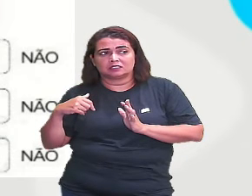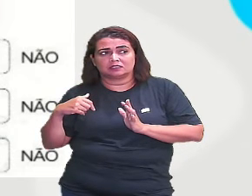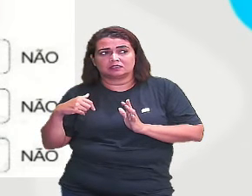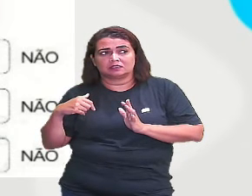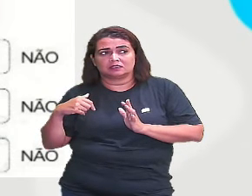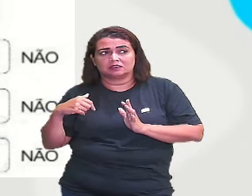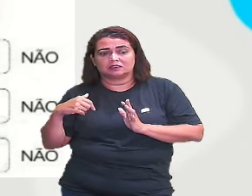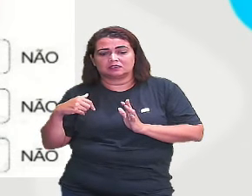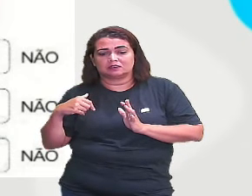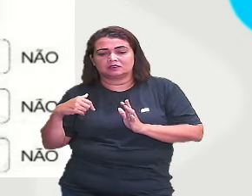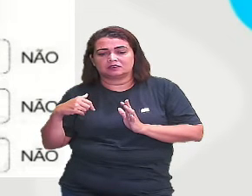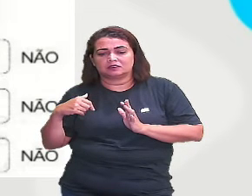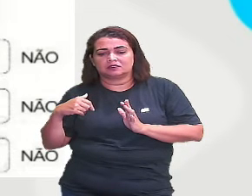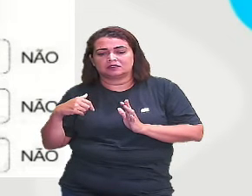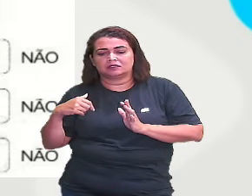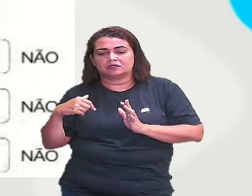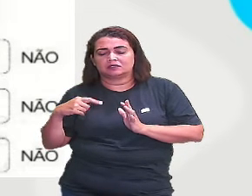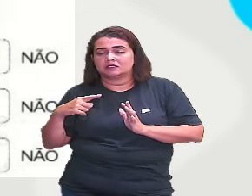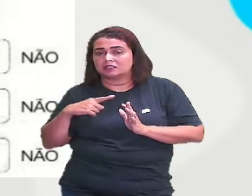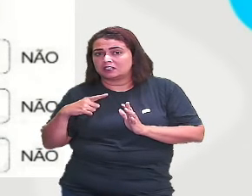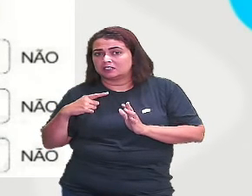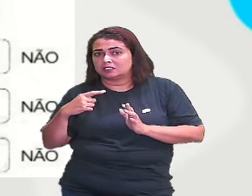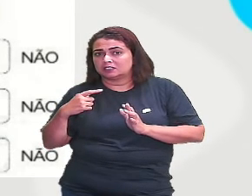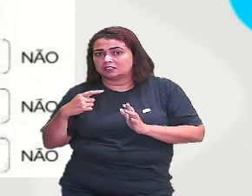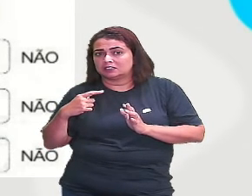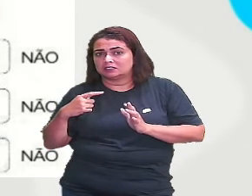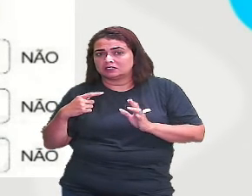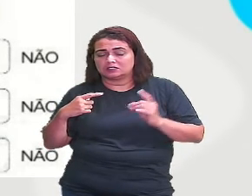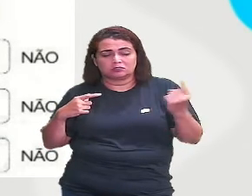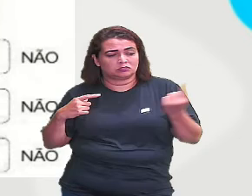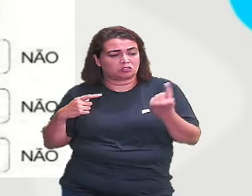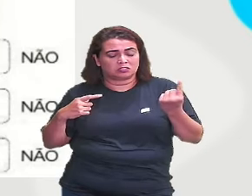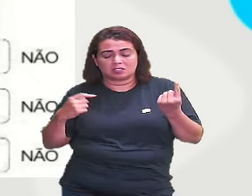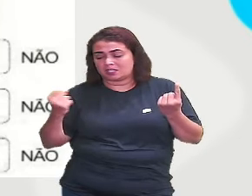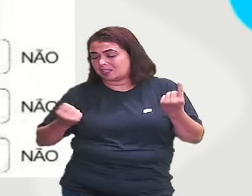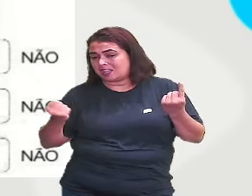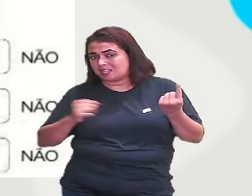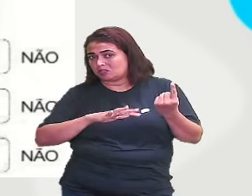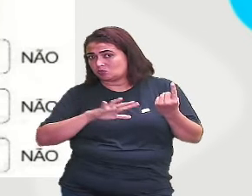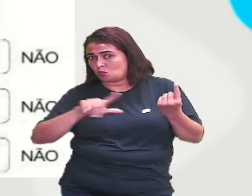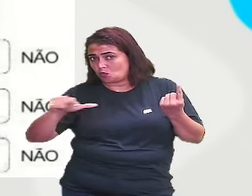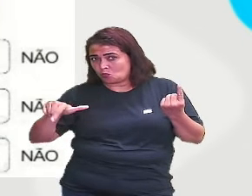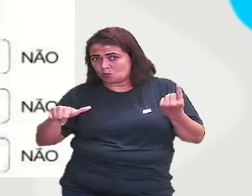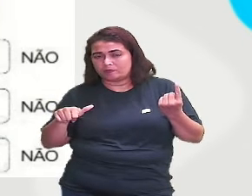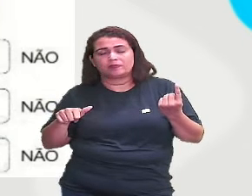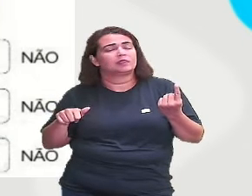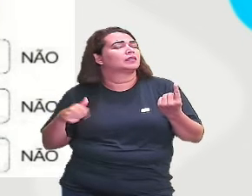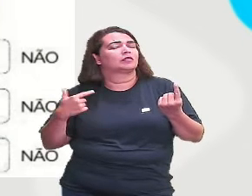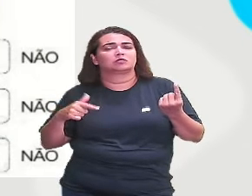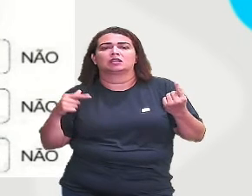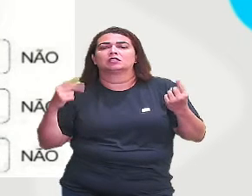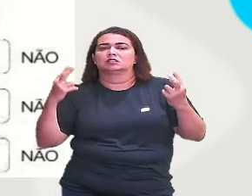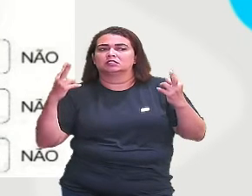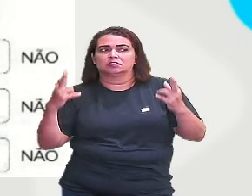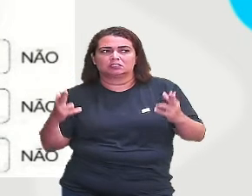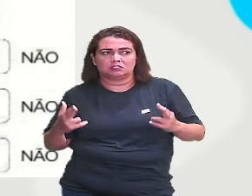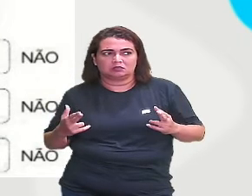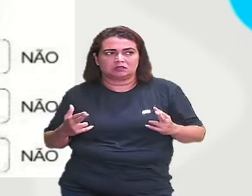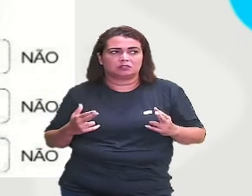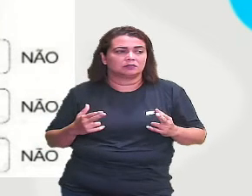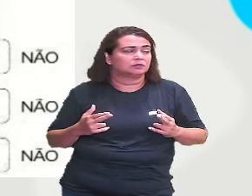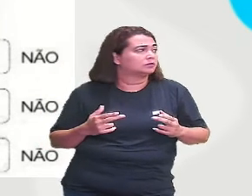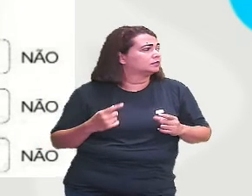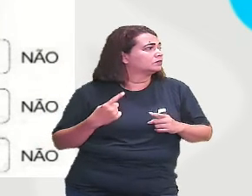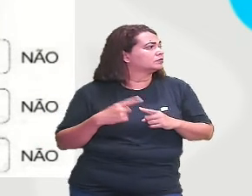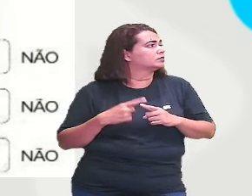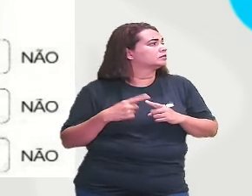um carrinho? Teve alguma criança que ficou sem carrinho? Não, não foi? Não teve nenhuma criança sem carrinho.